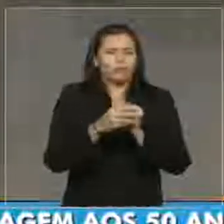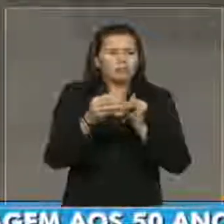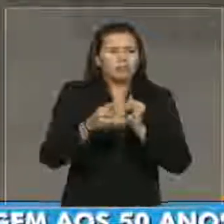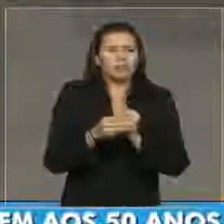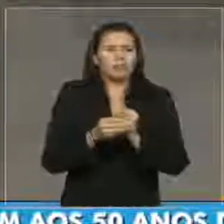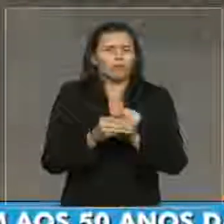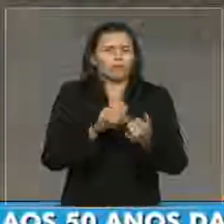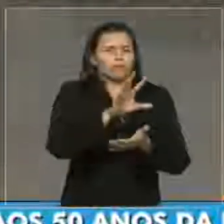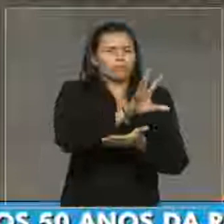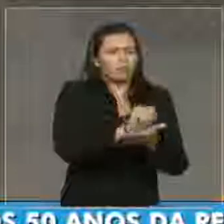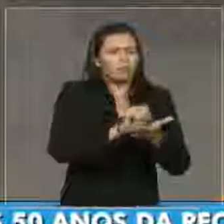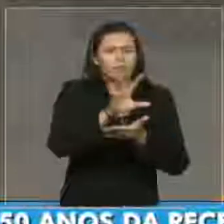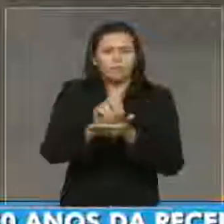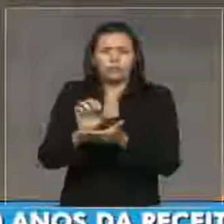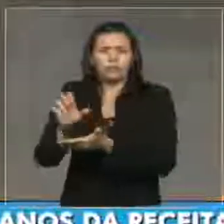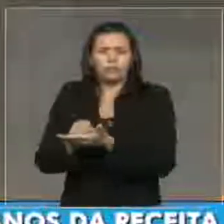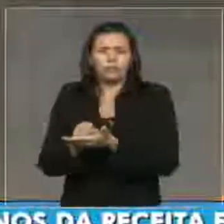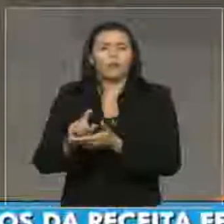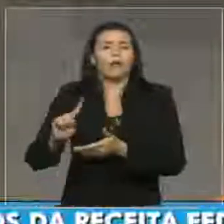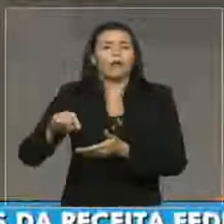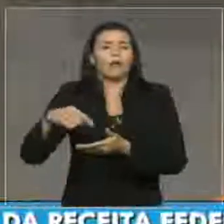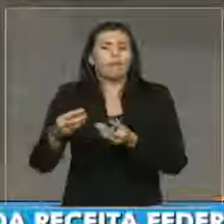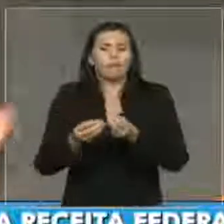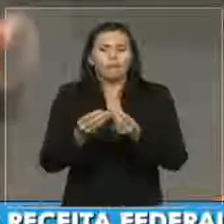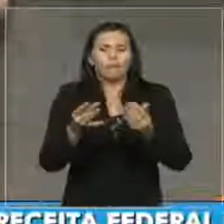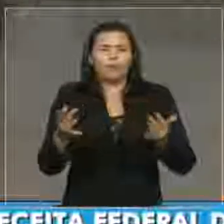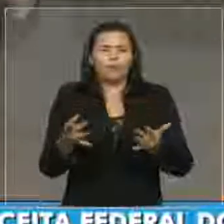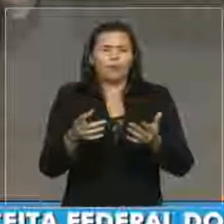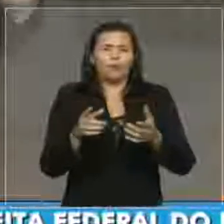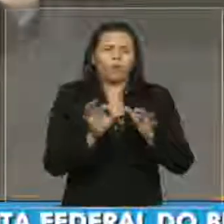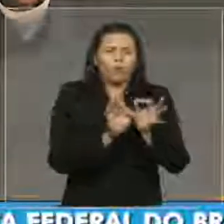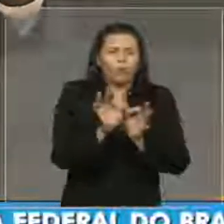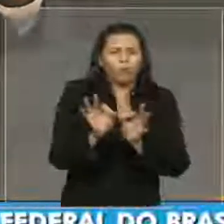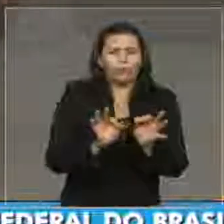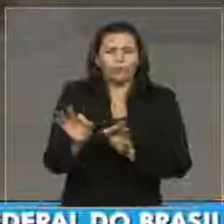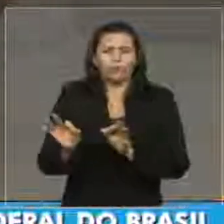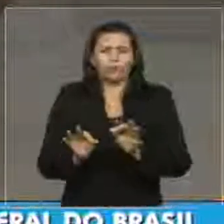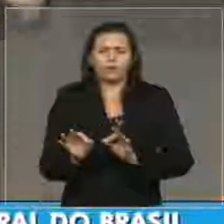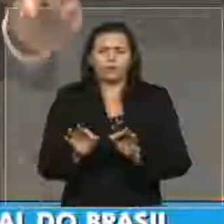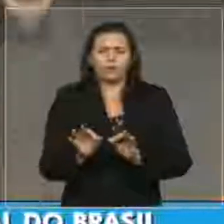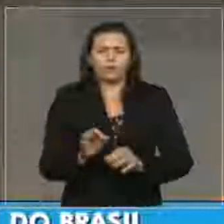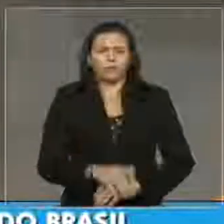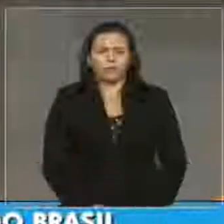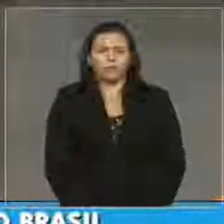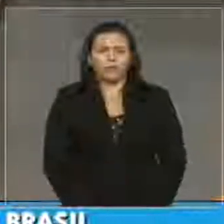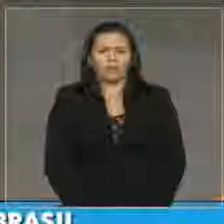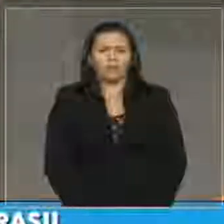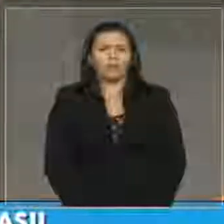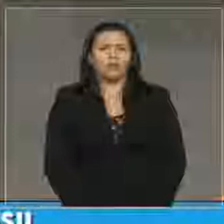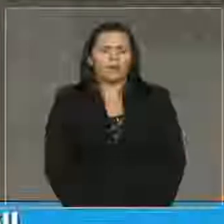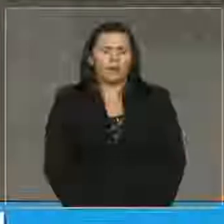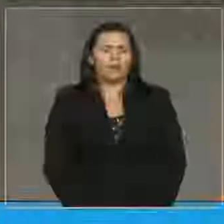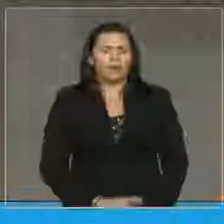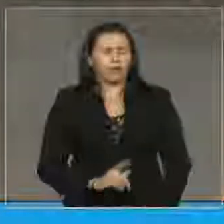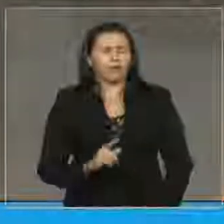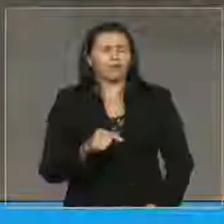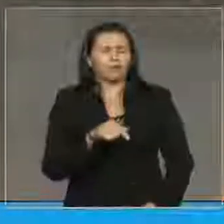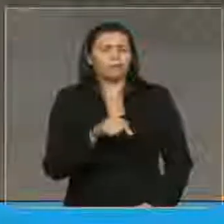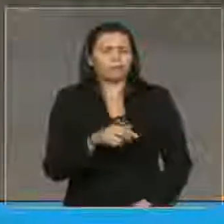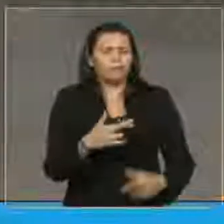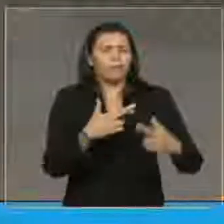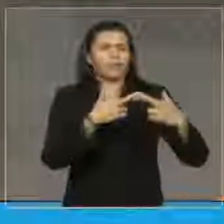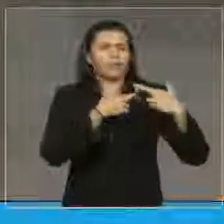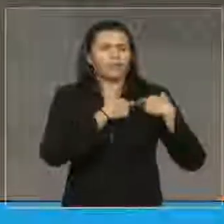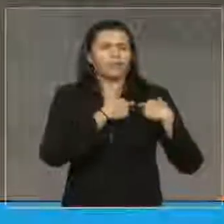constitucionalmente no que se chama competência da administração tributária, que